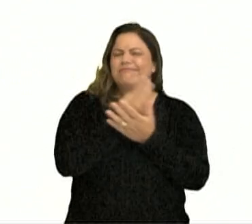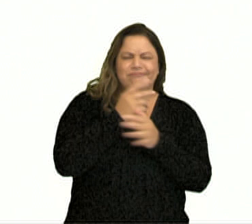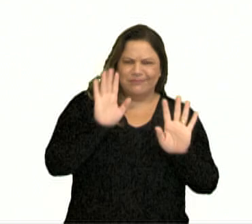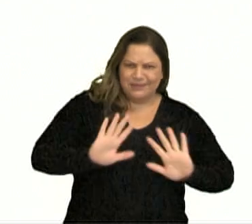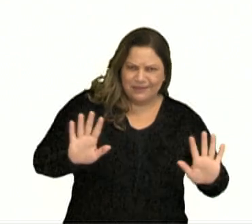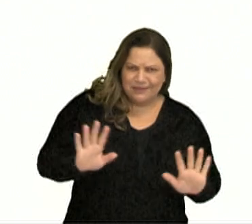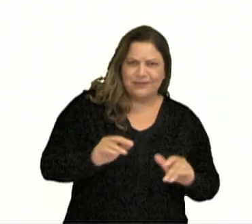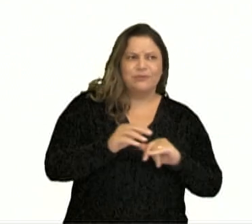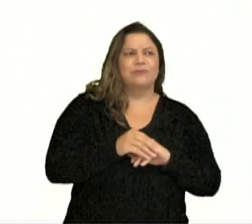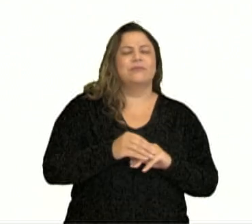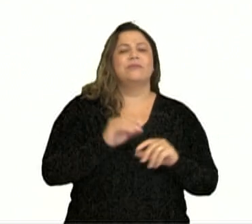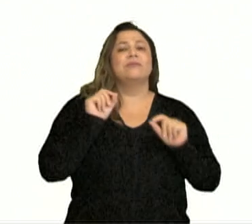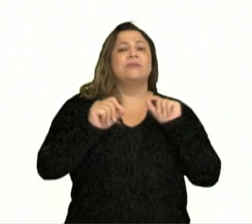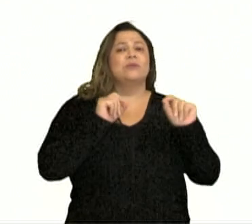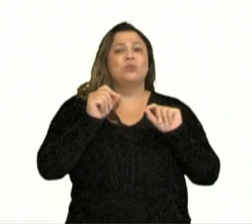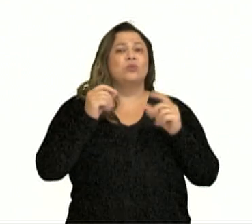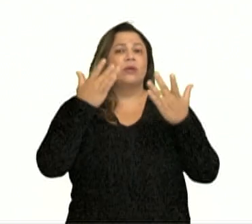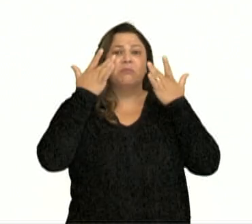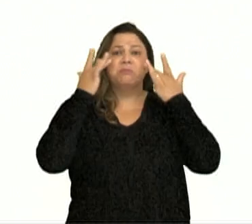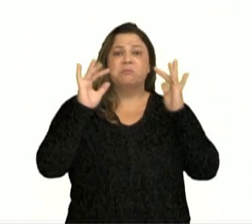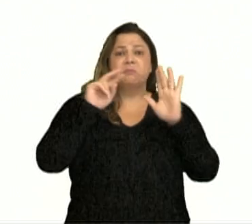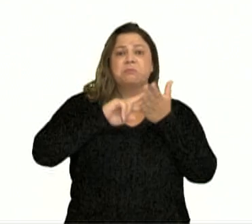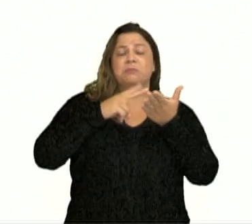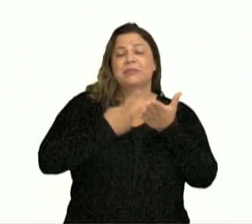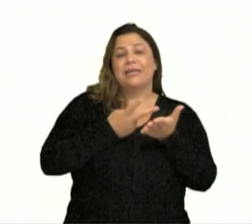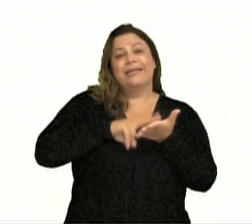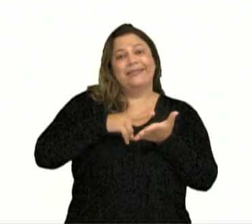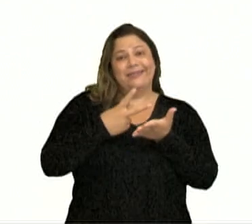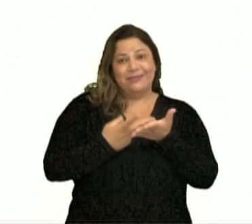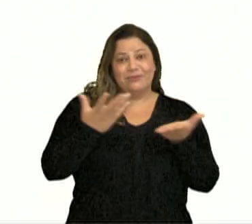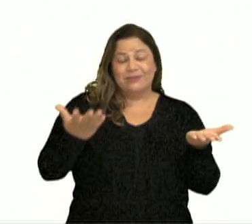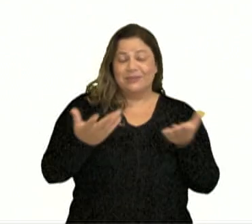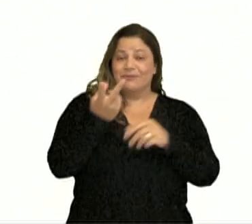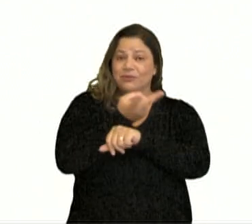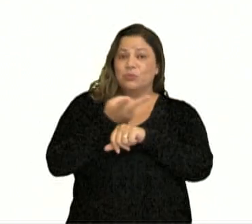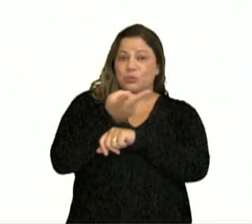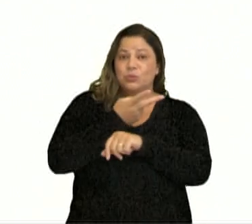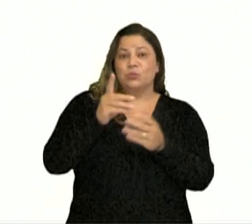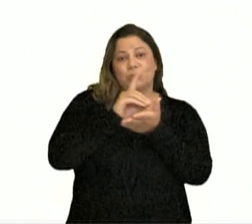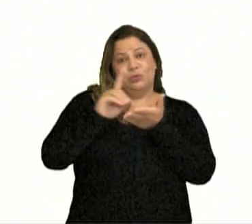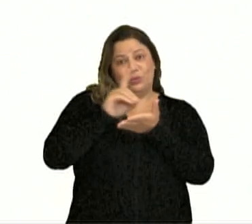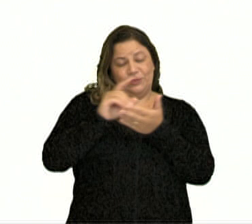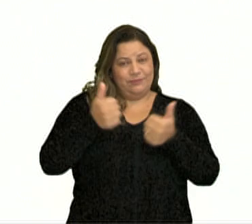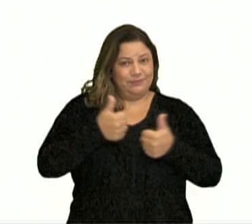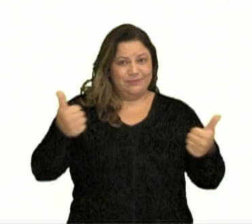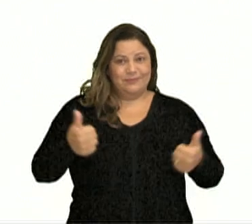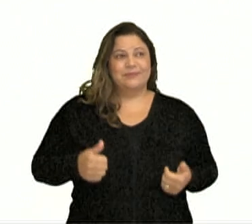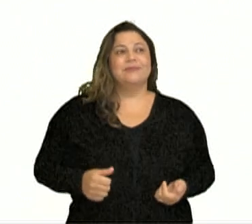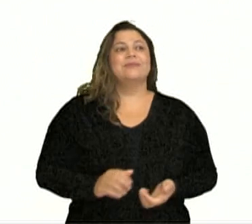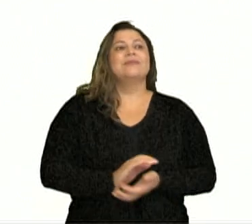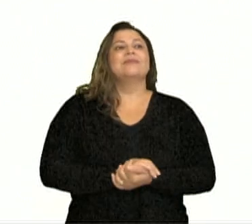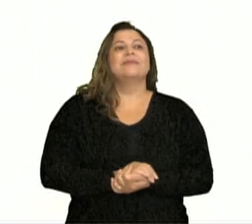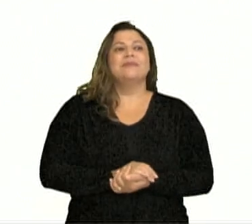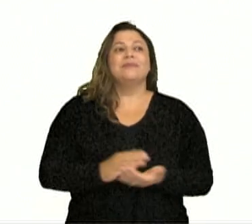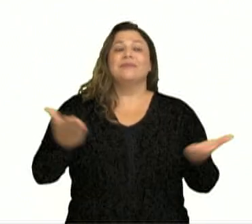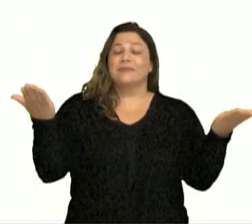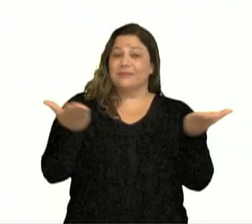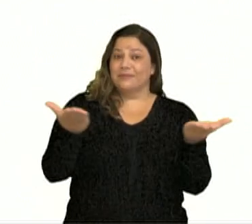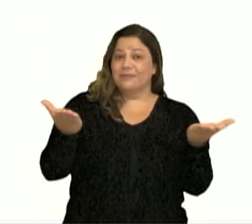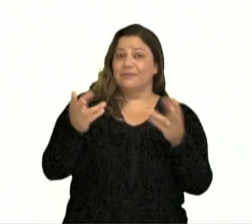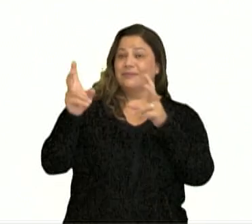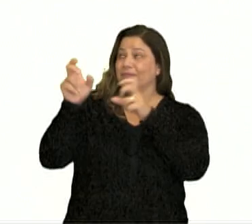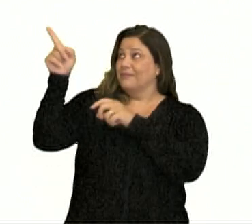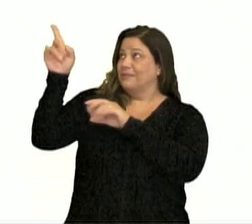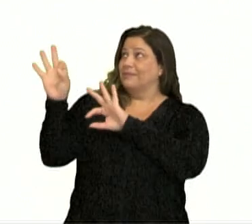Provavelmente, smile, você não sabia a tradução. Então, procura no dicionário, certo? Vamos lá. E agora,